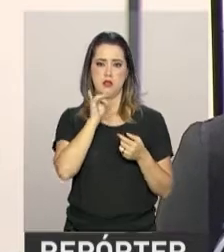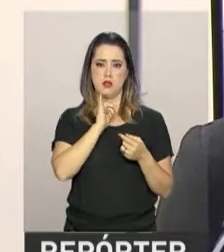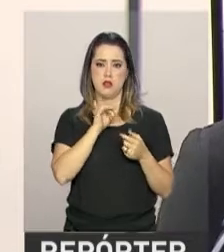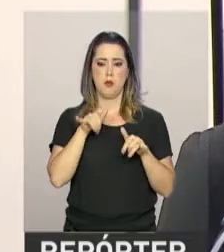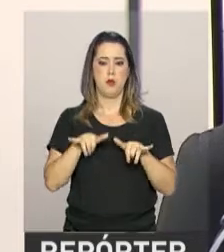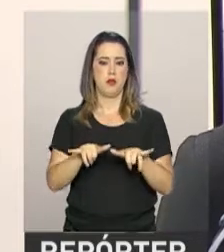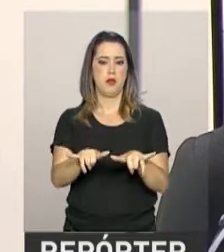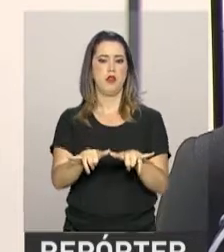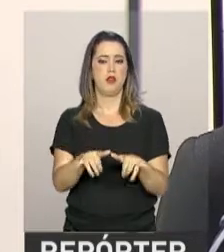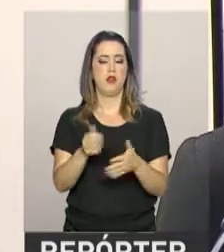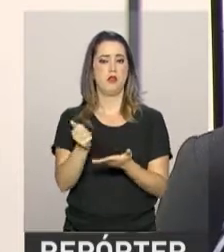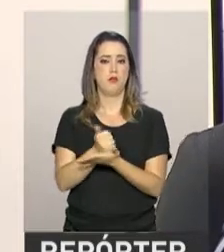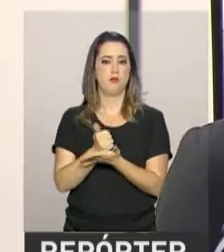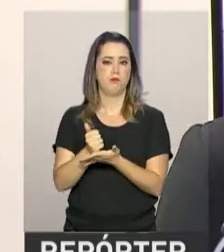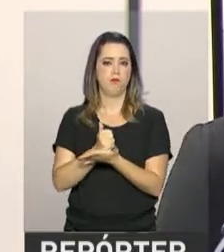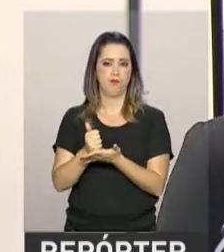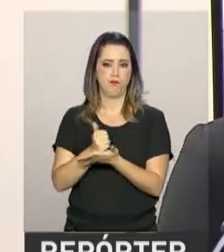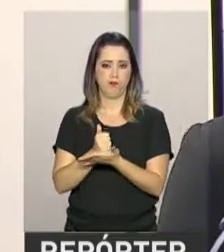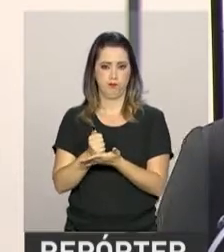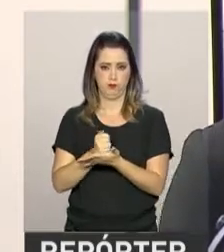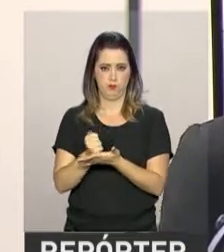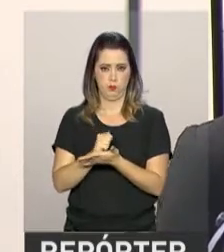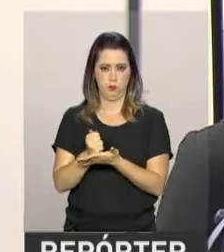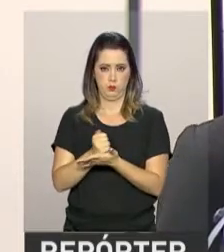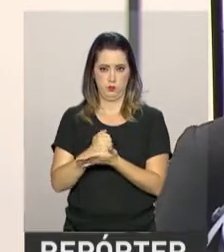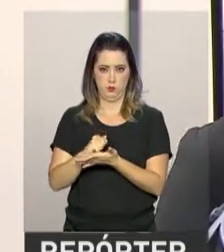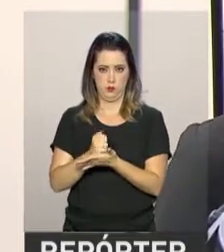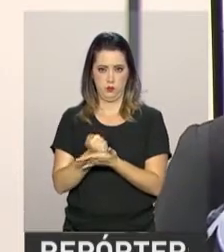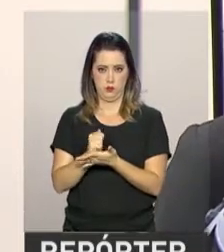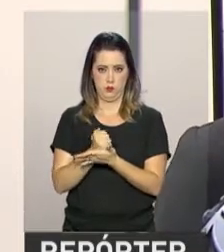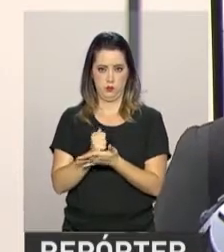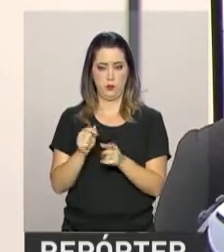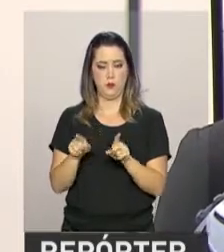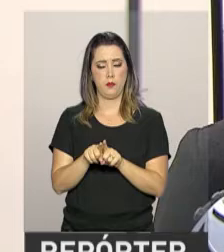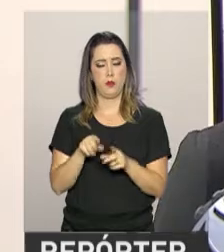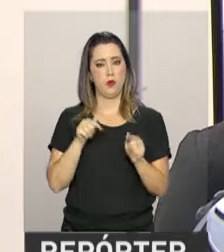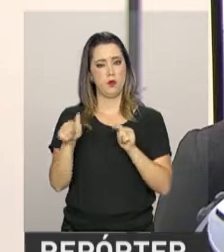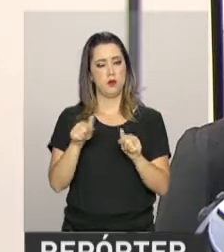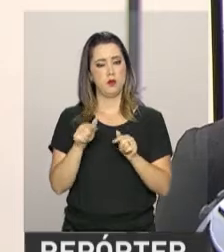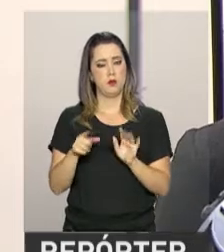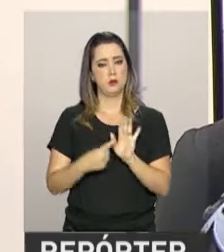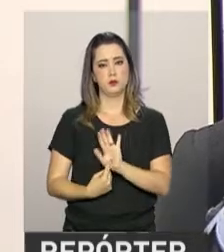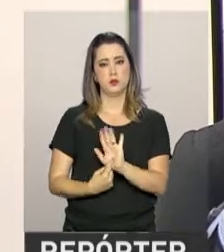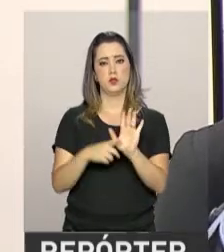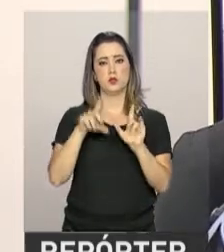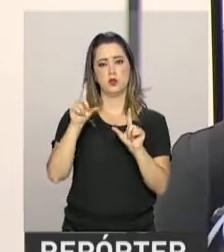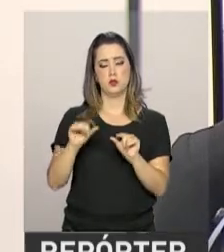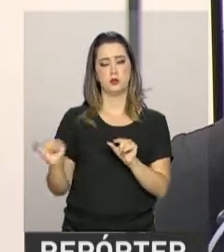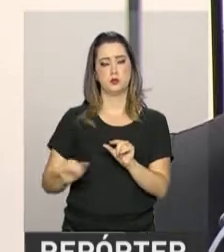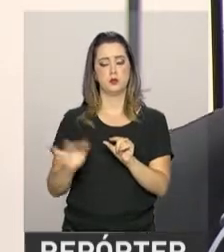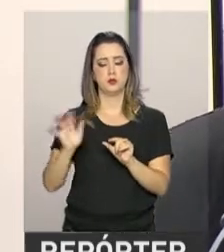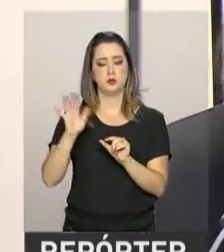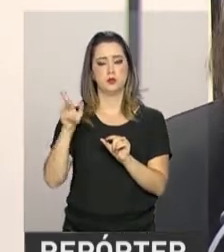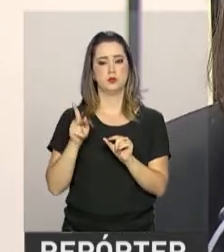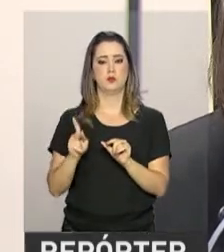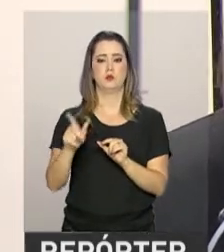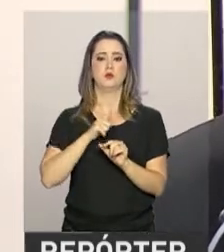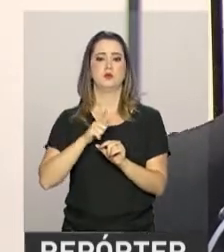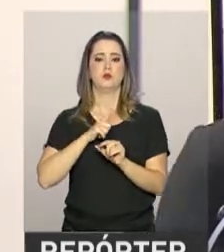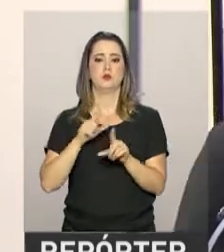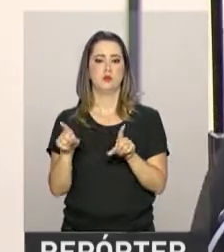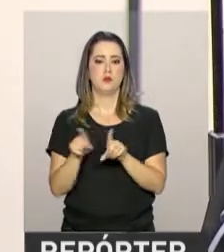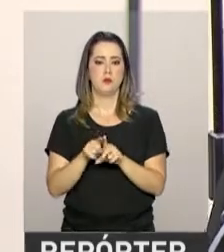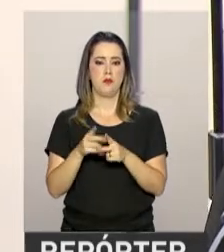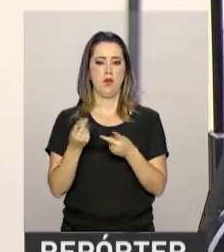hipermercado e farmacêutica é essa atividade mostra não é como falei a redução da inflação sistemáticas é da